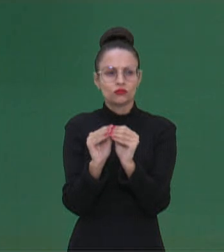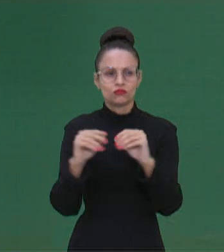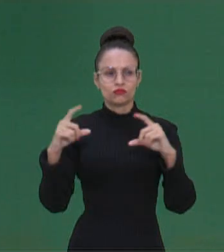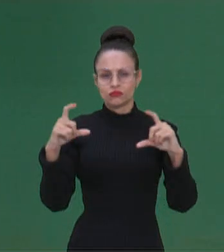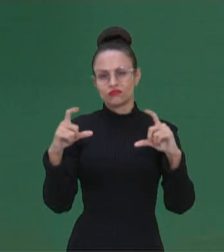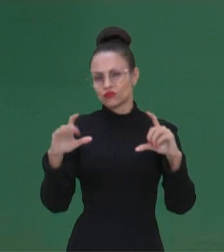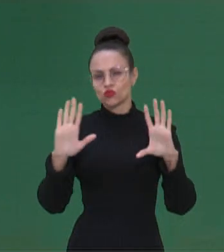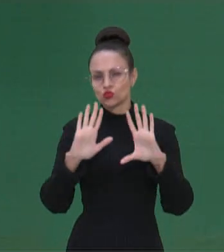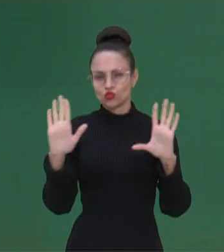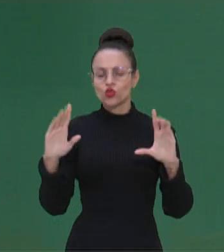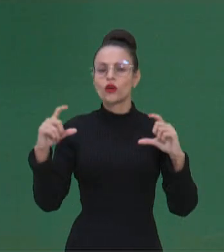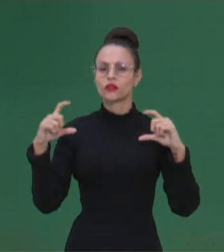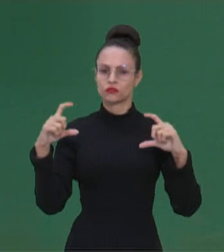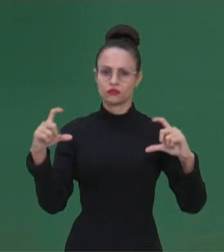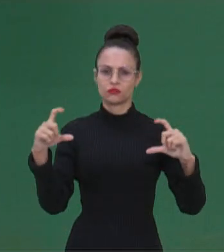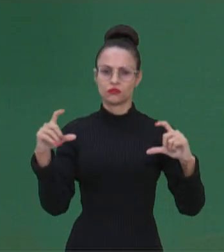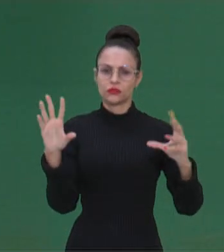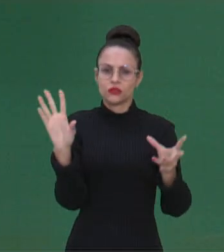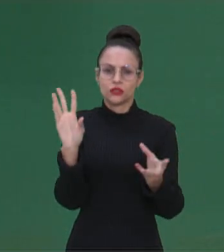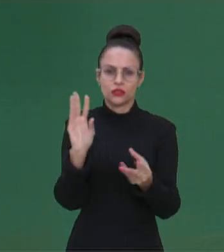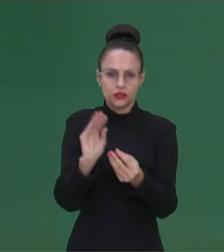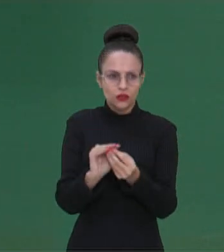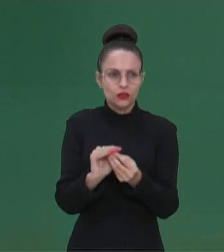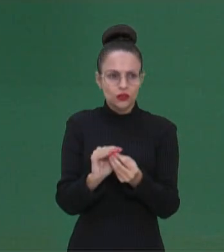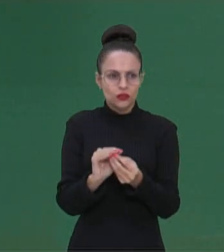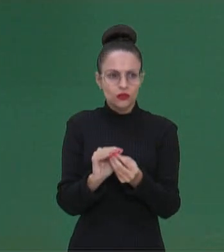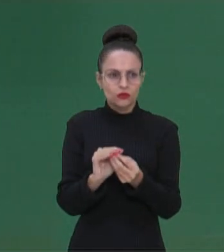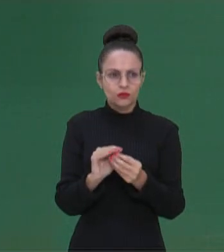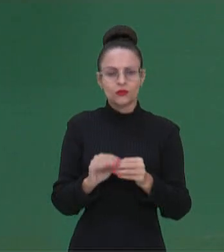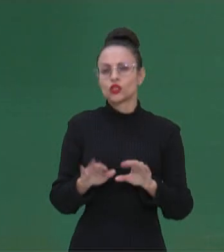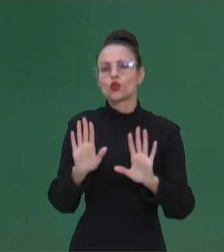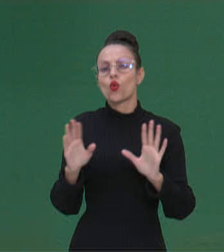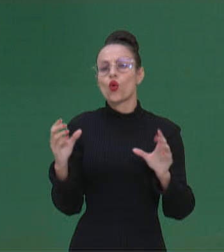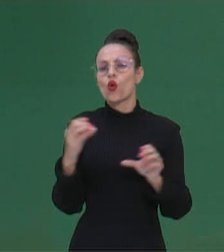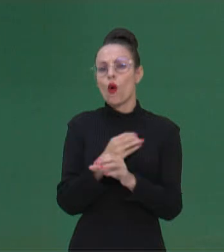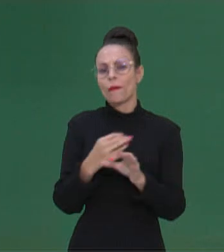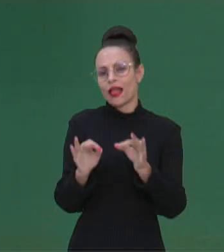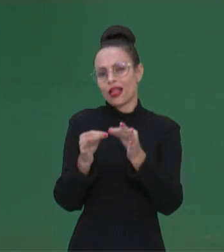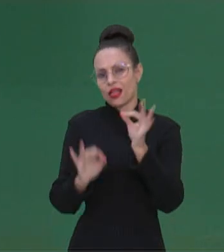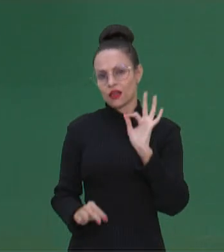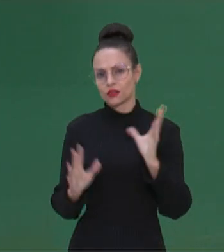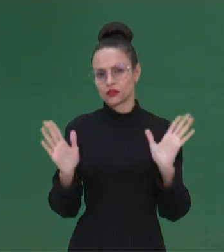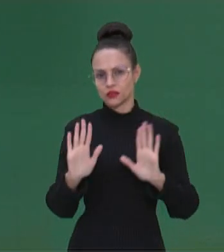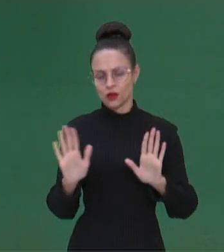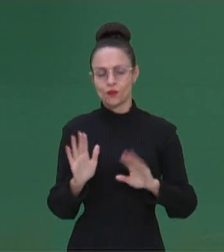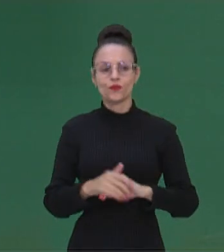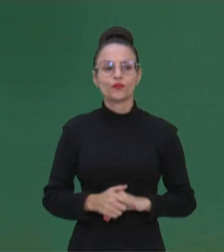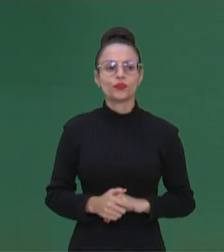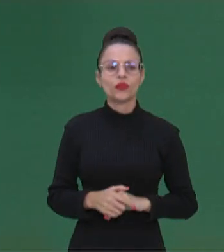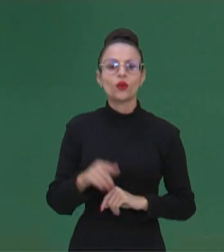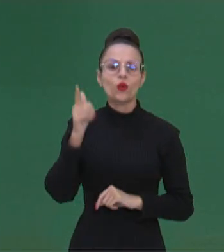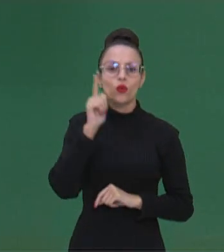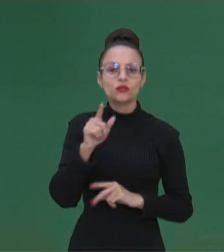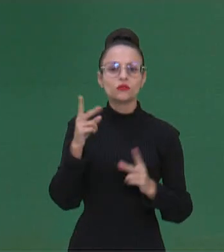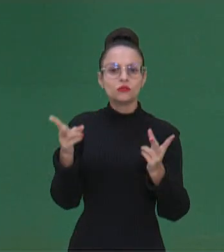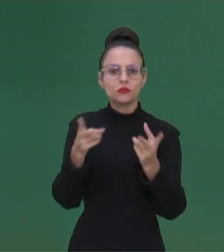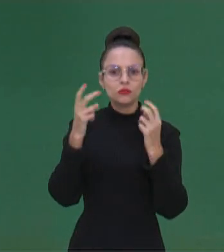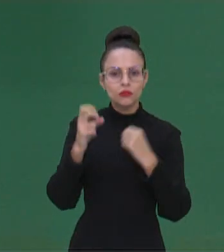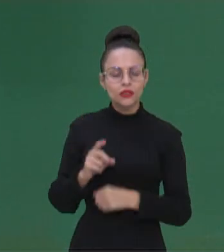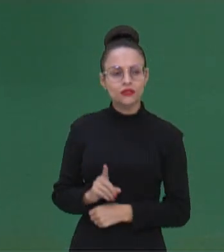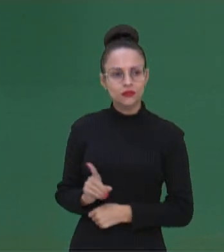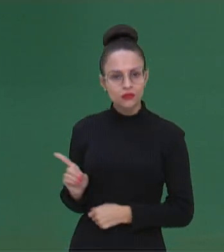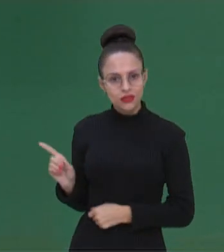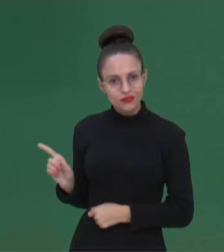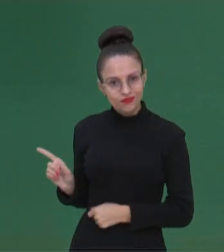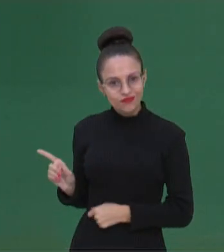ser interessante para nós, né? Eu não trouxe ela inteira, ok? Mas a gente consegue perceber que